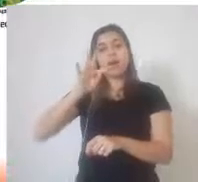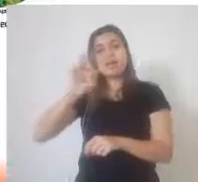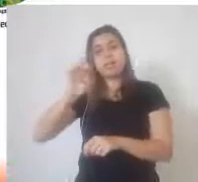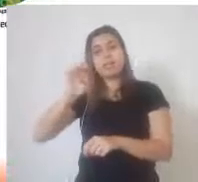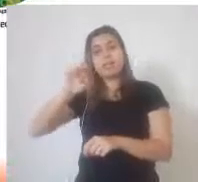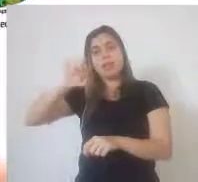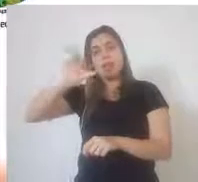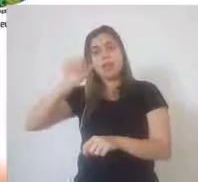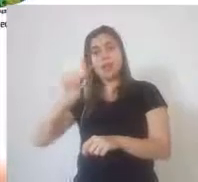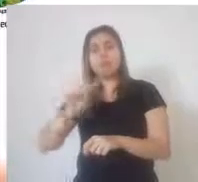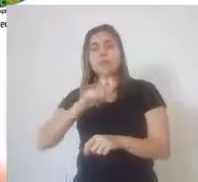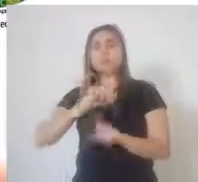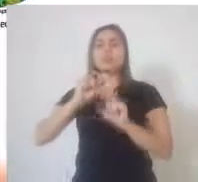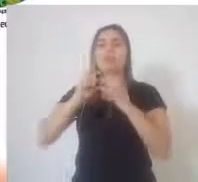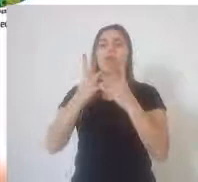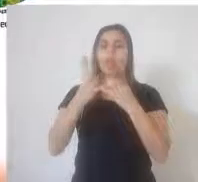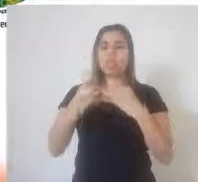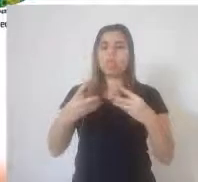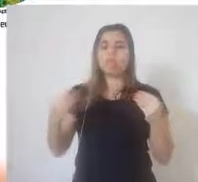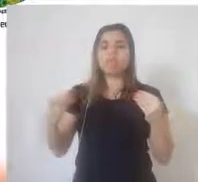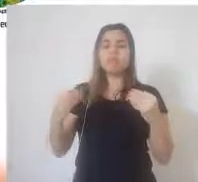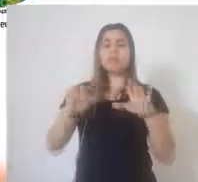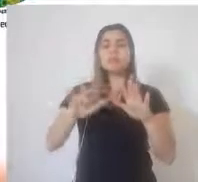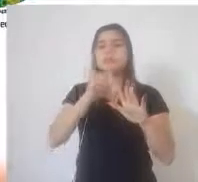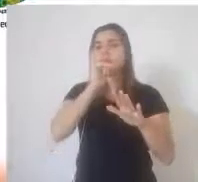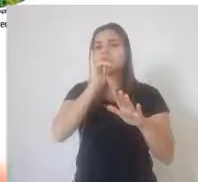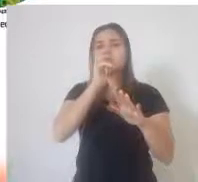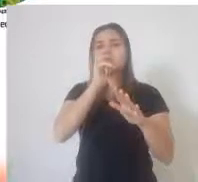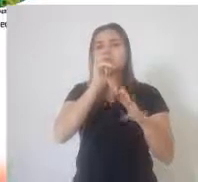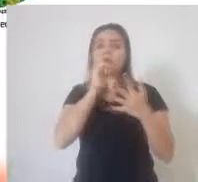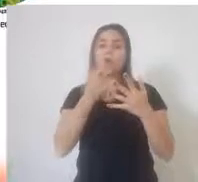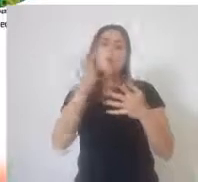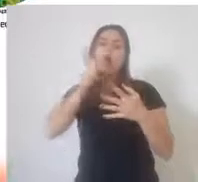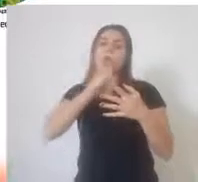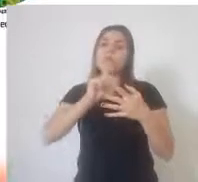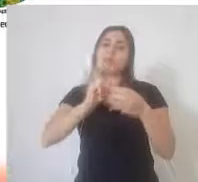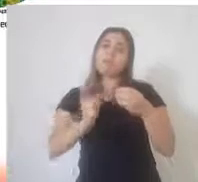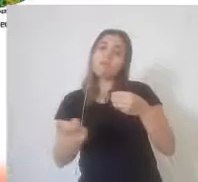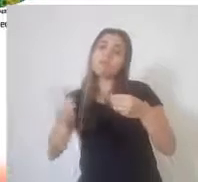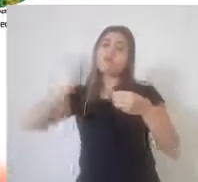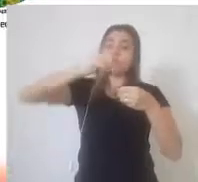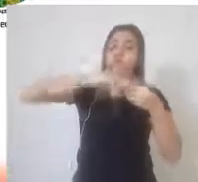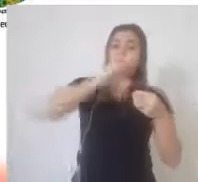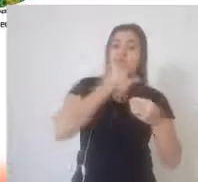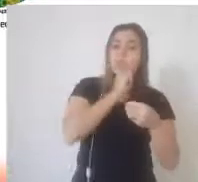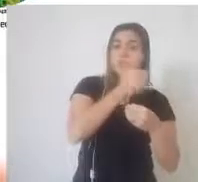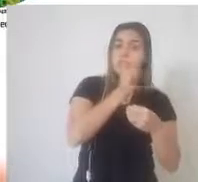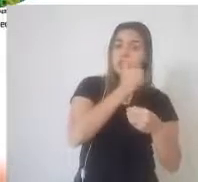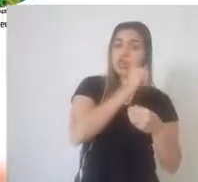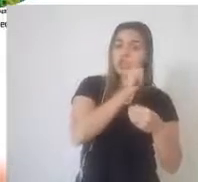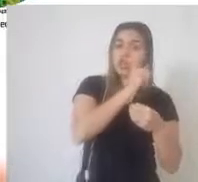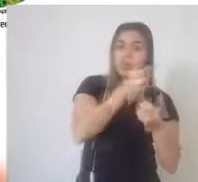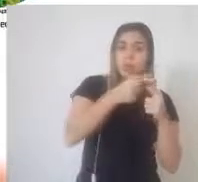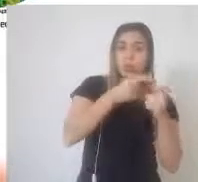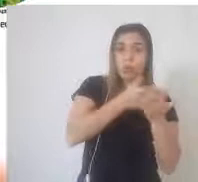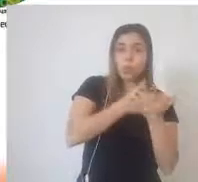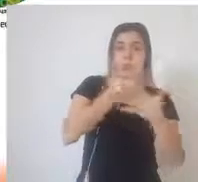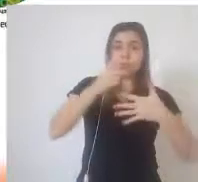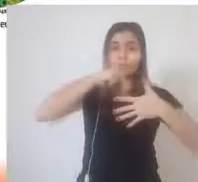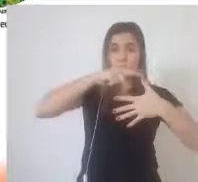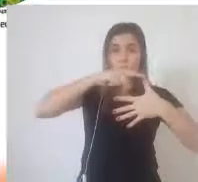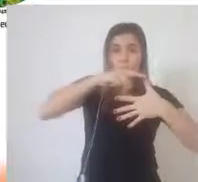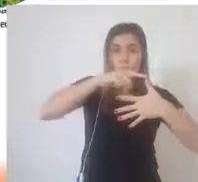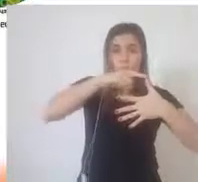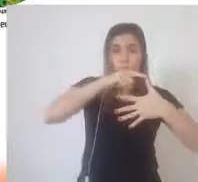decompositores. Os decompositores aqui, no fluxo de energia, eles não conseguem retornar para os produtores a energia que veio